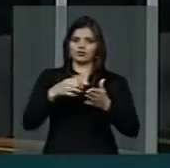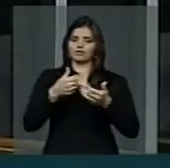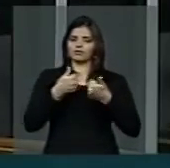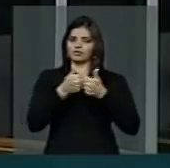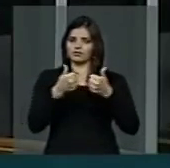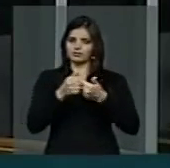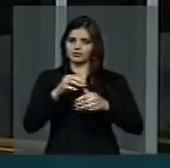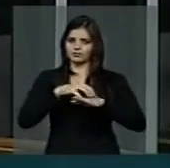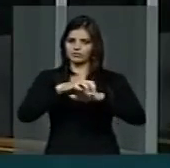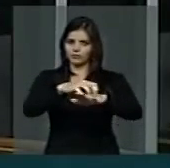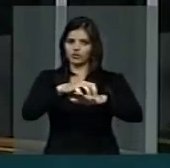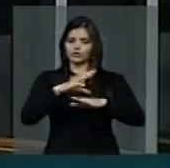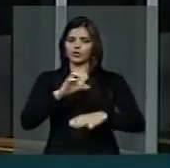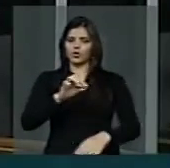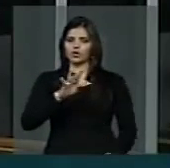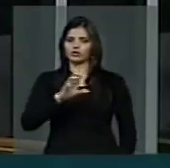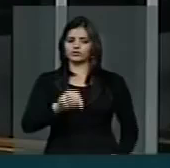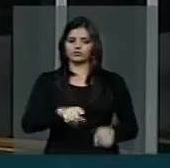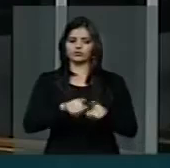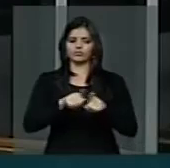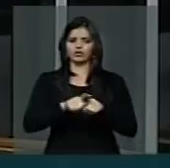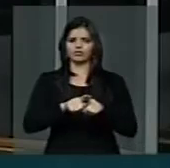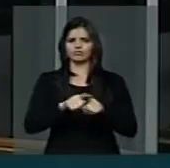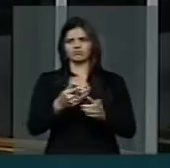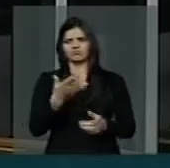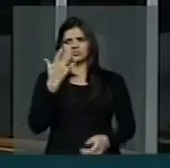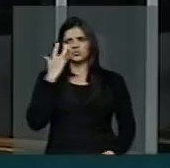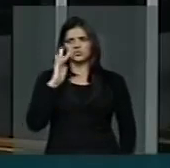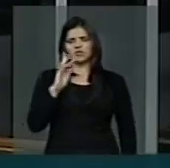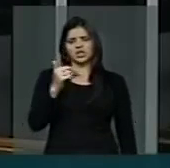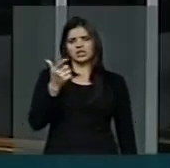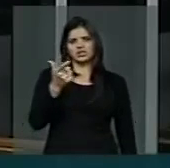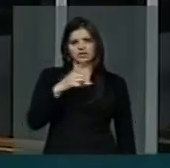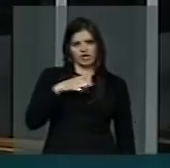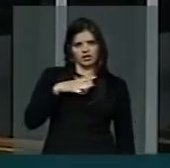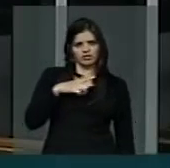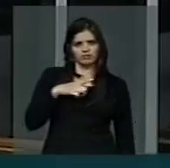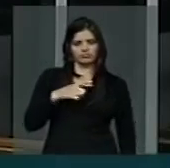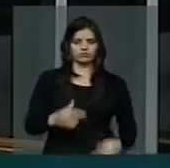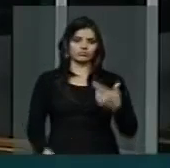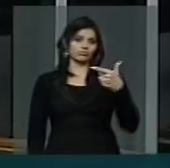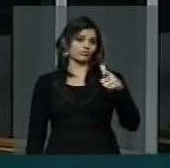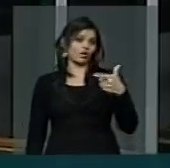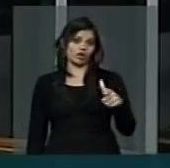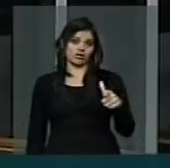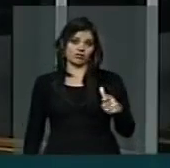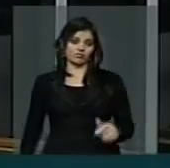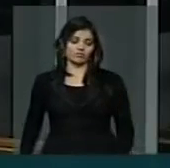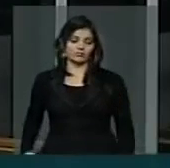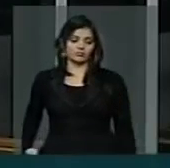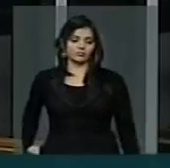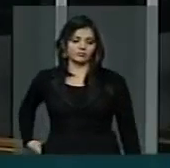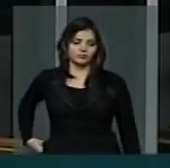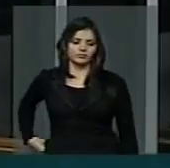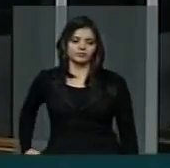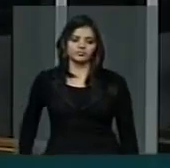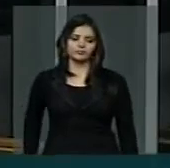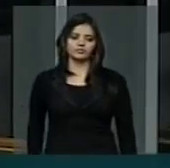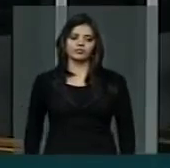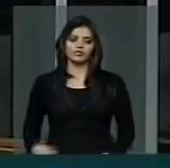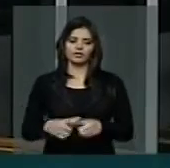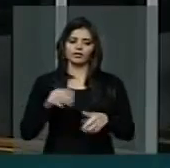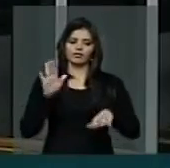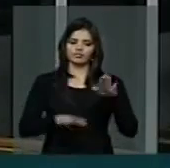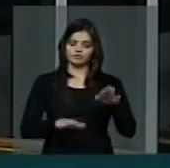seus insumos? Acho que não há. E se há, não acontece. Ou se não acontece é porque não chega,